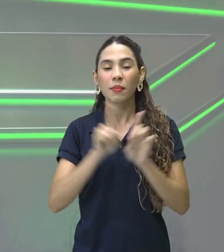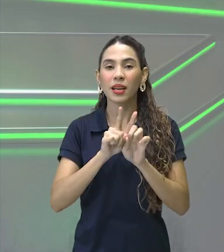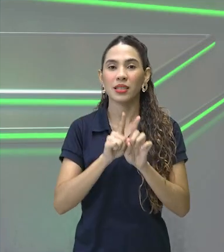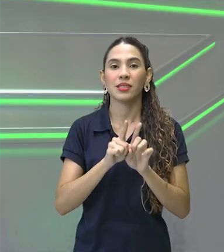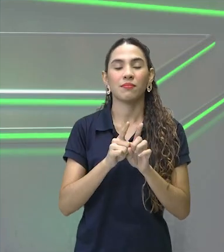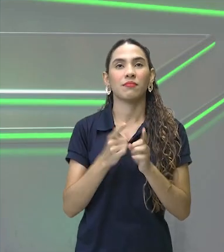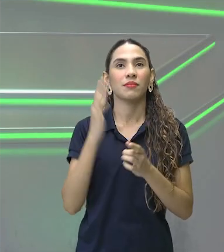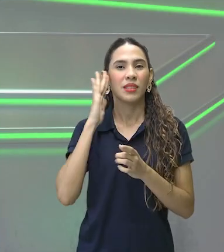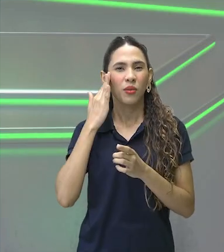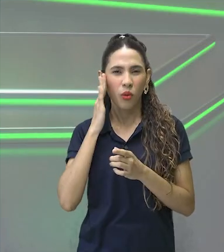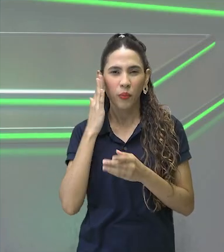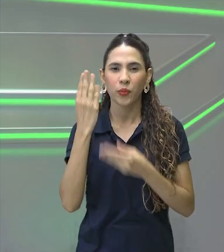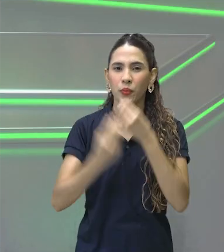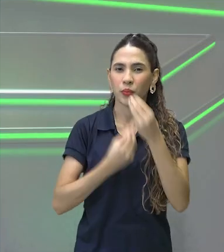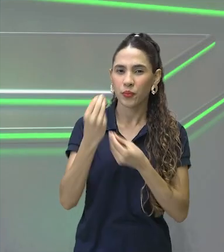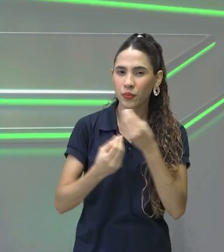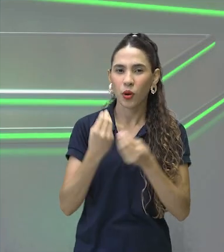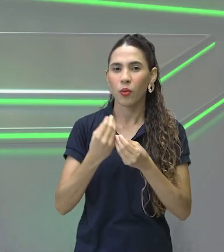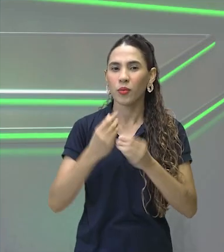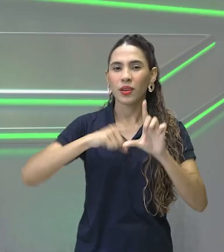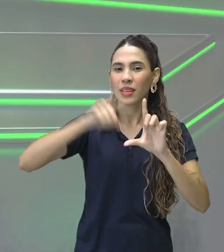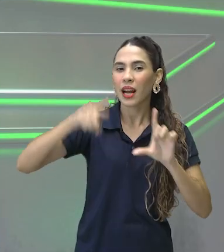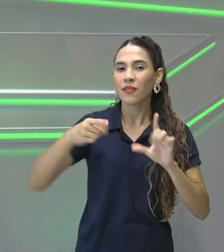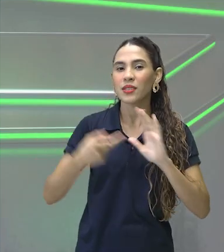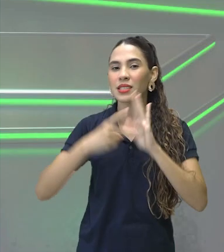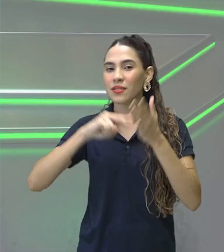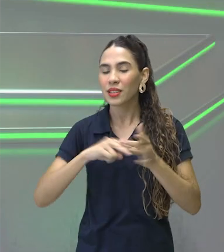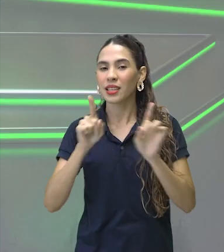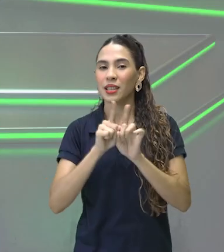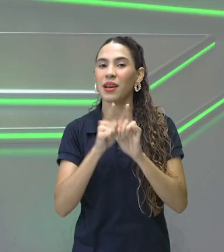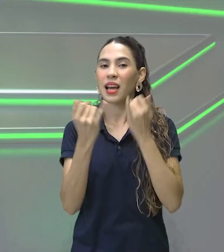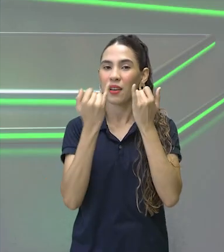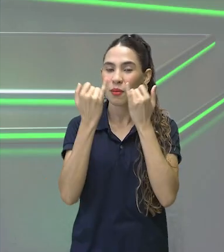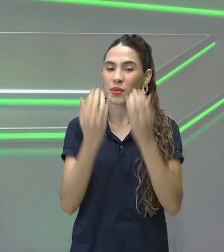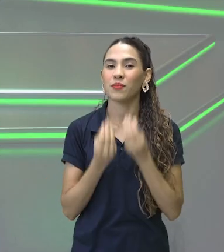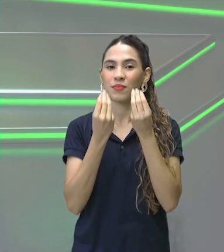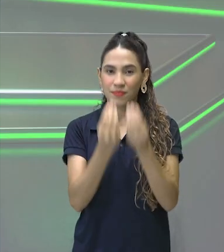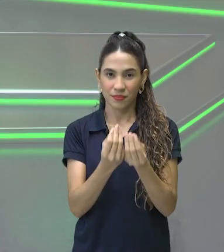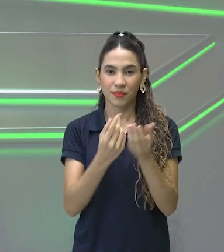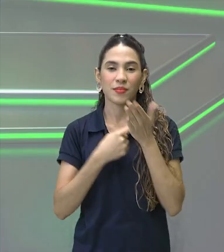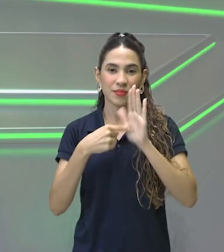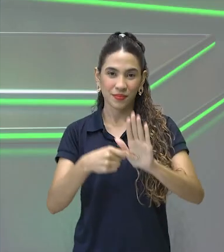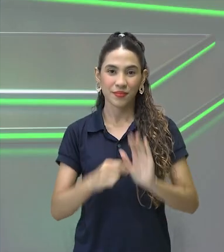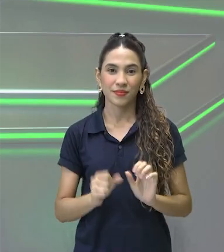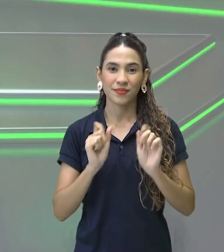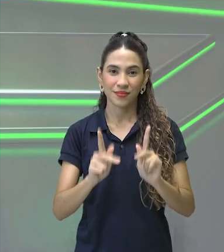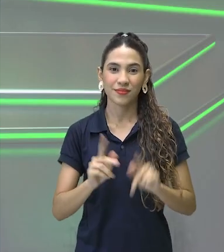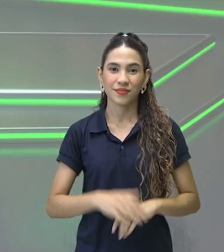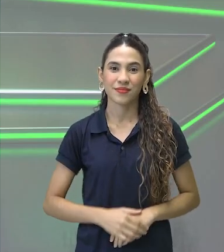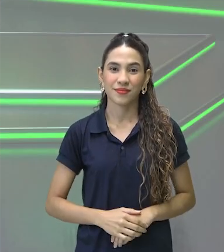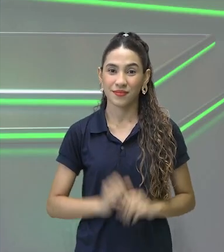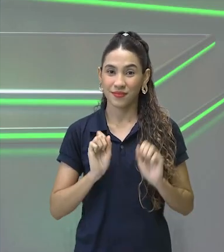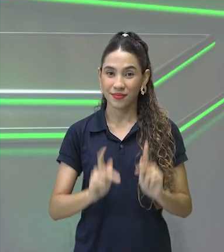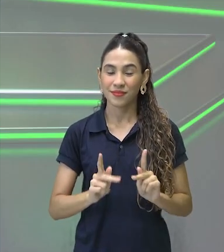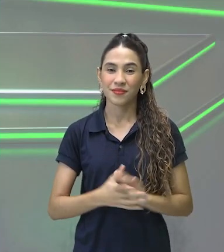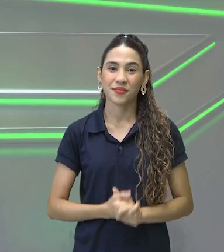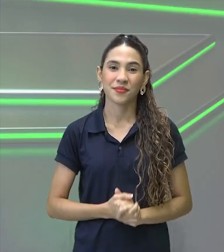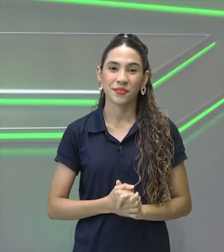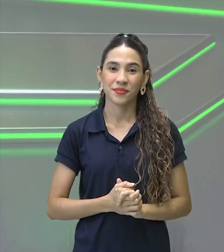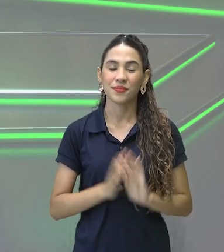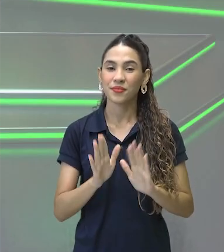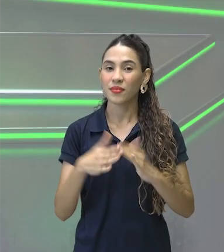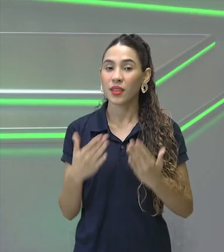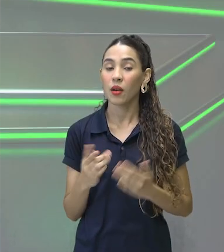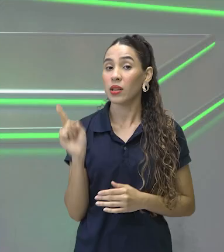a saber entender o que cada gráfico ali significa e a informação que ele está querendo repassar para a gente. Tudo certo?